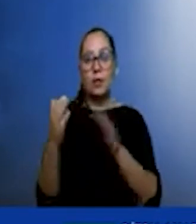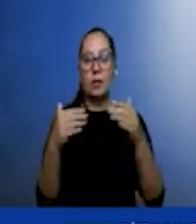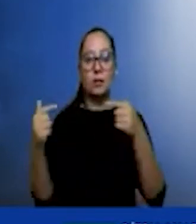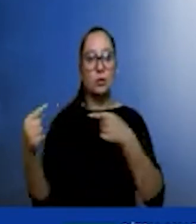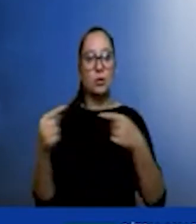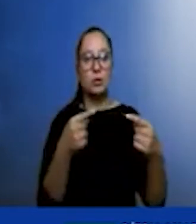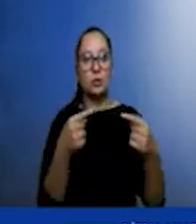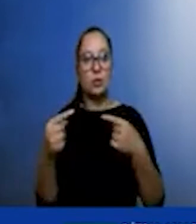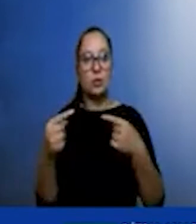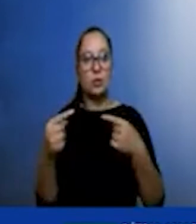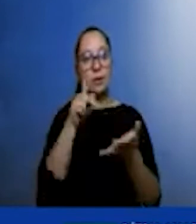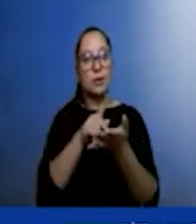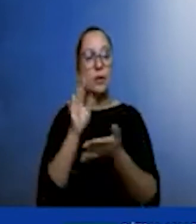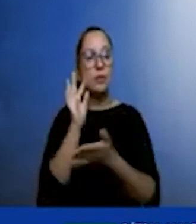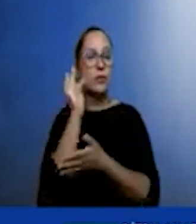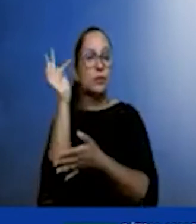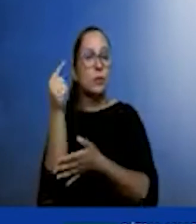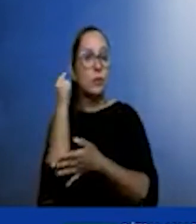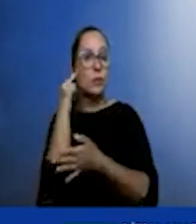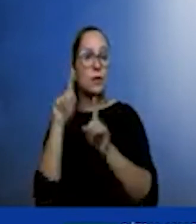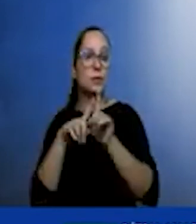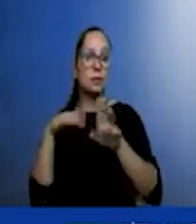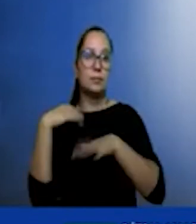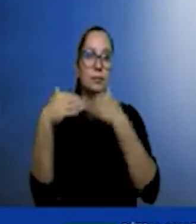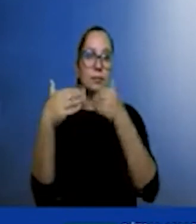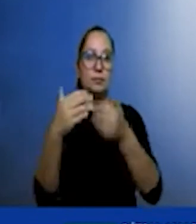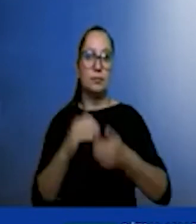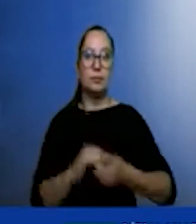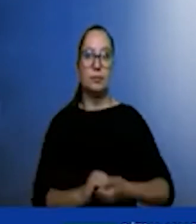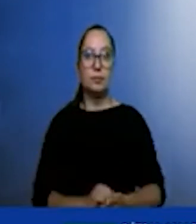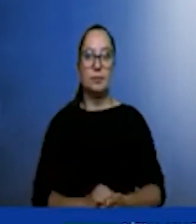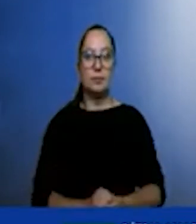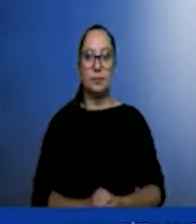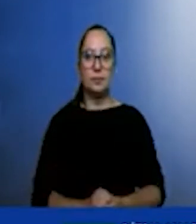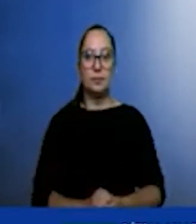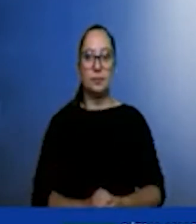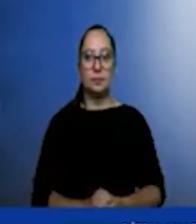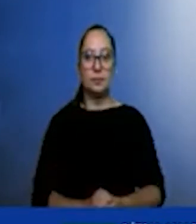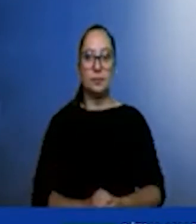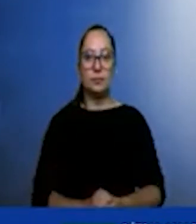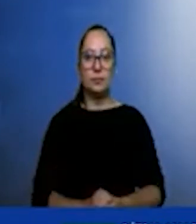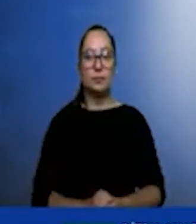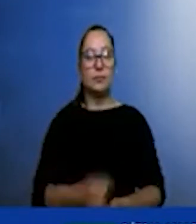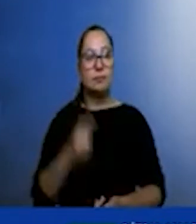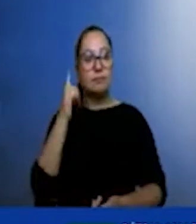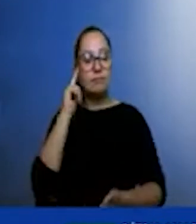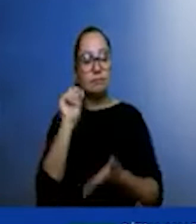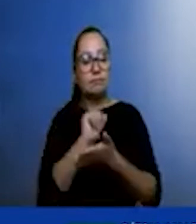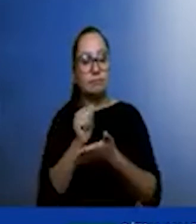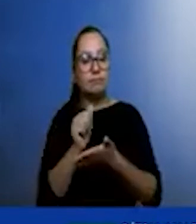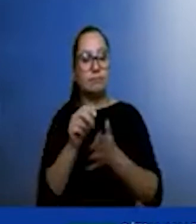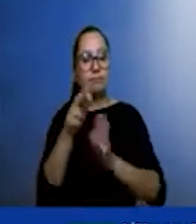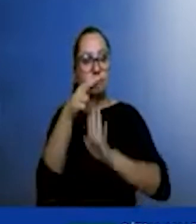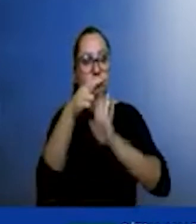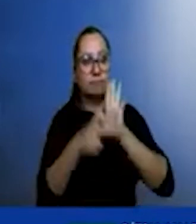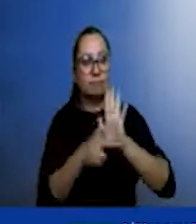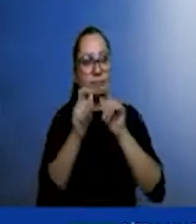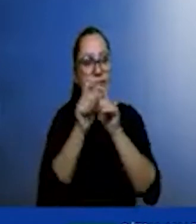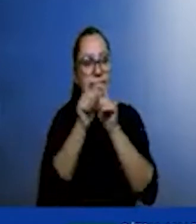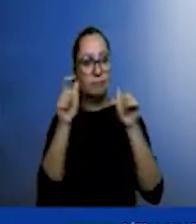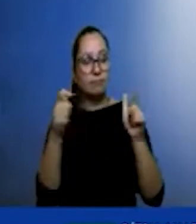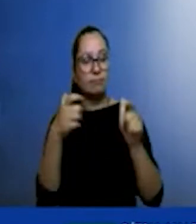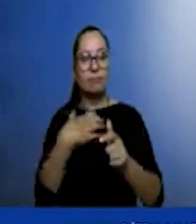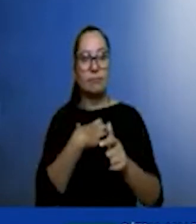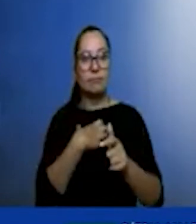fato de futuro e de desenvolvimento. Mas, se a gente fosse olhar para essa agenda regulatória de uma maneira mais ampla, eu acho